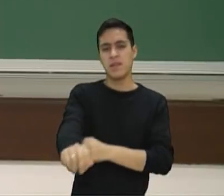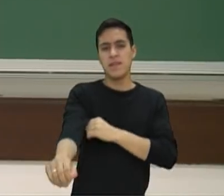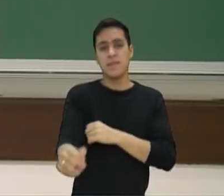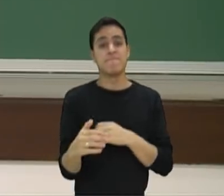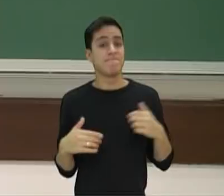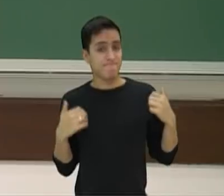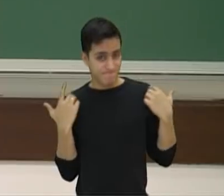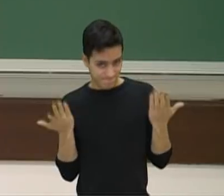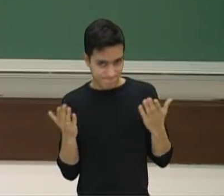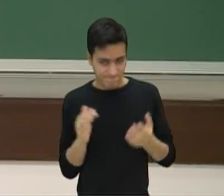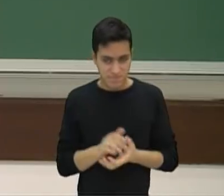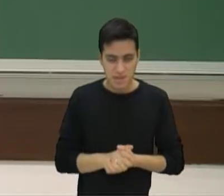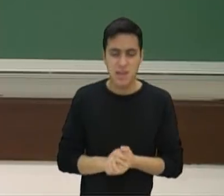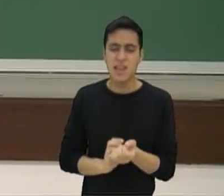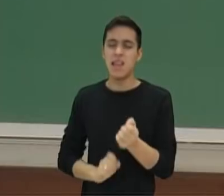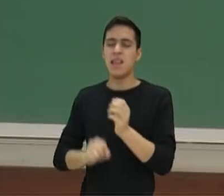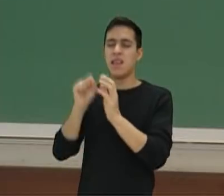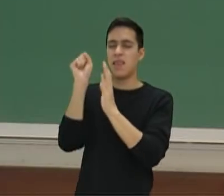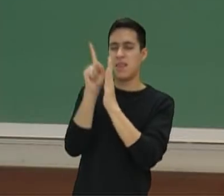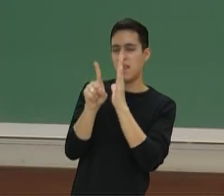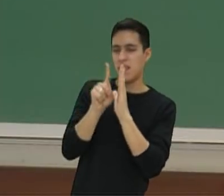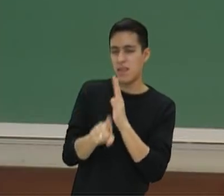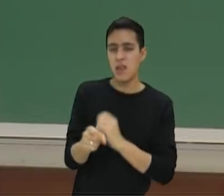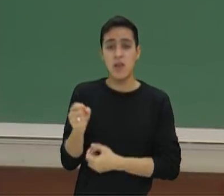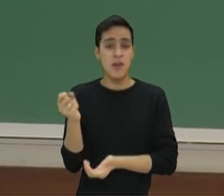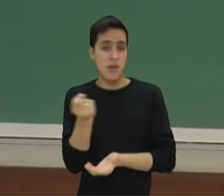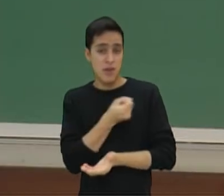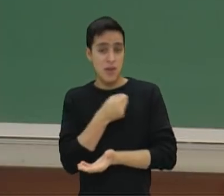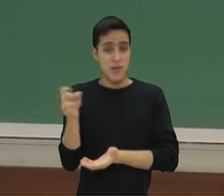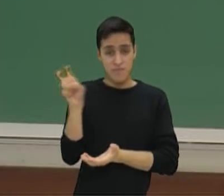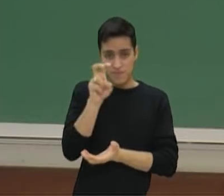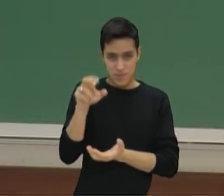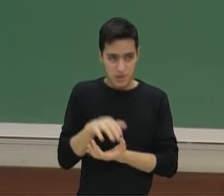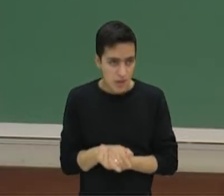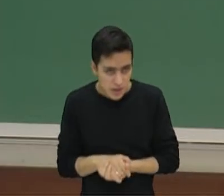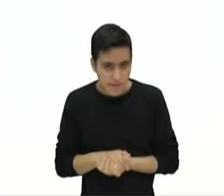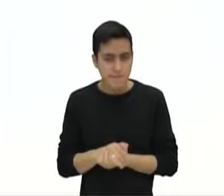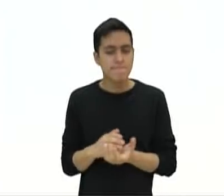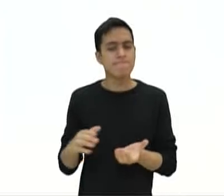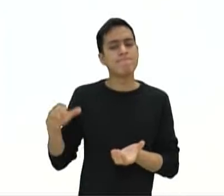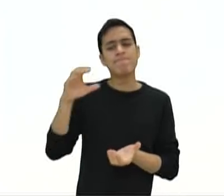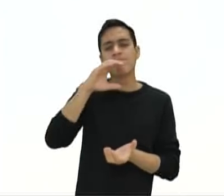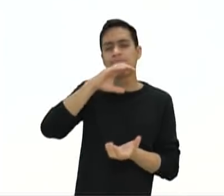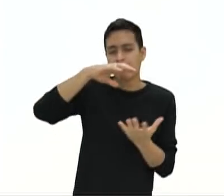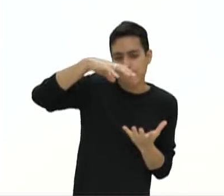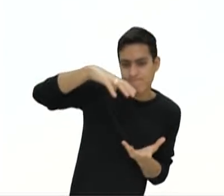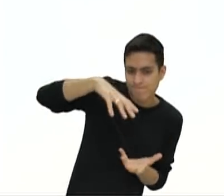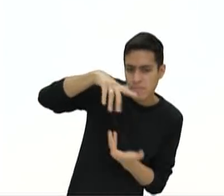Vamos lá. Quiz, questão 5. O aquecimento